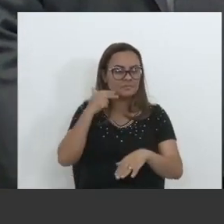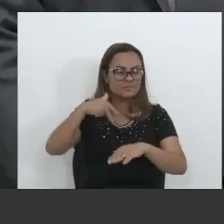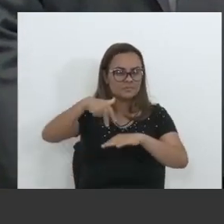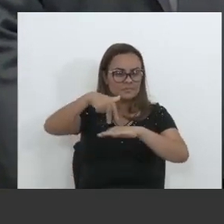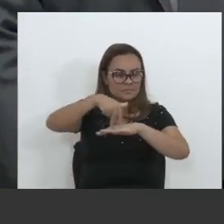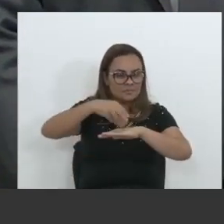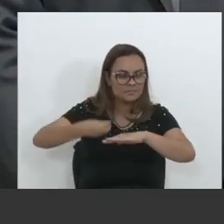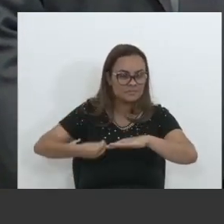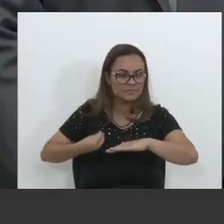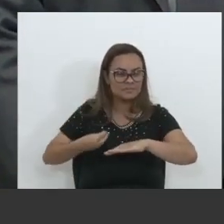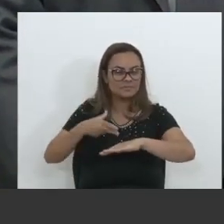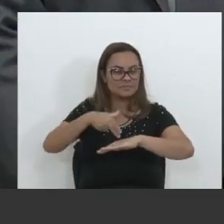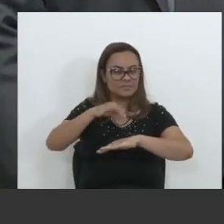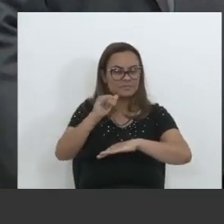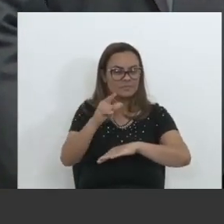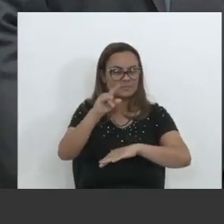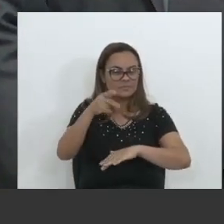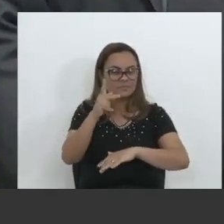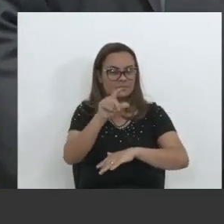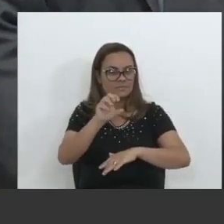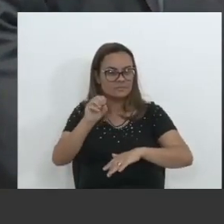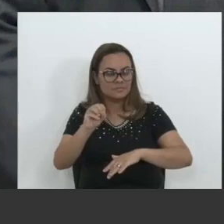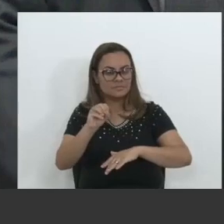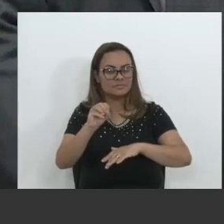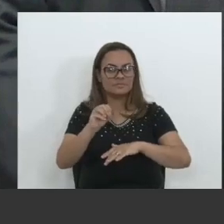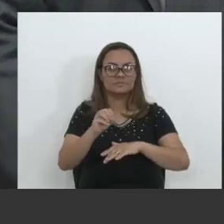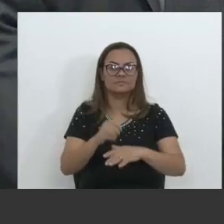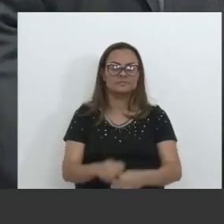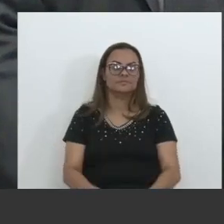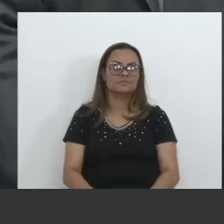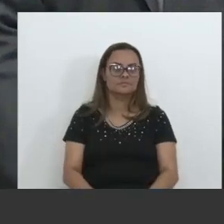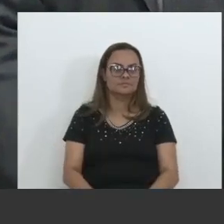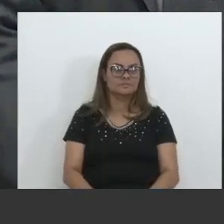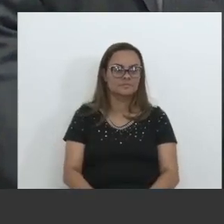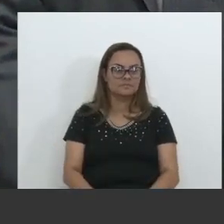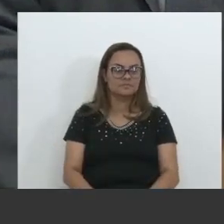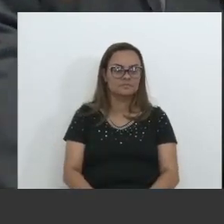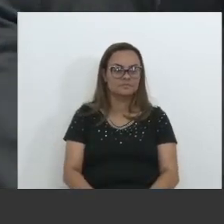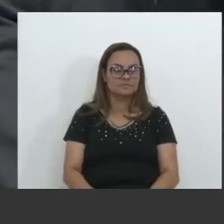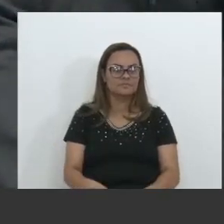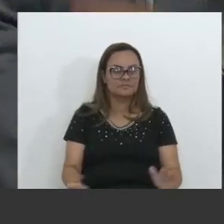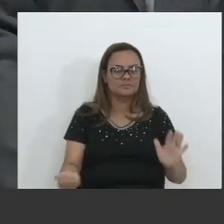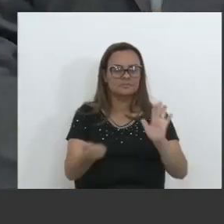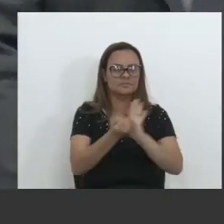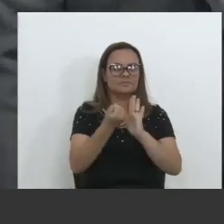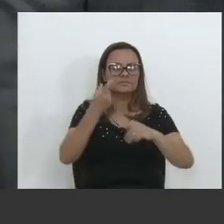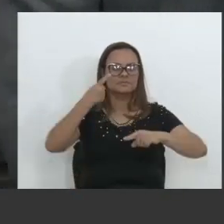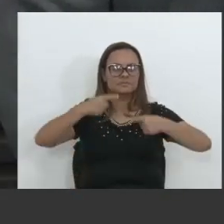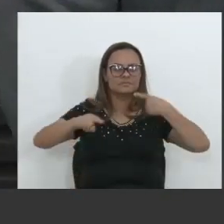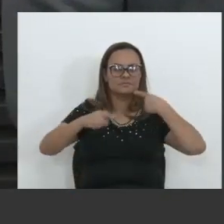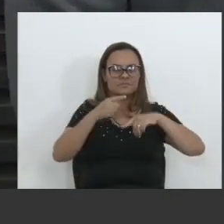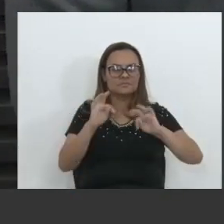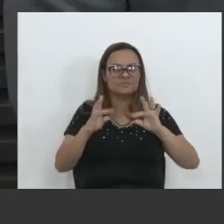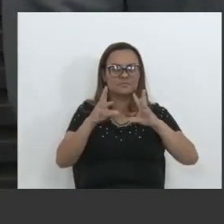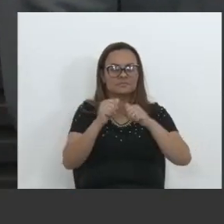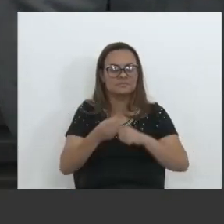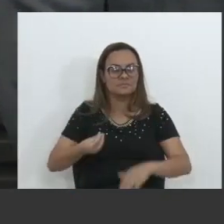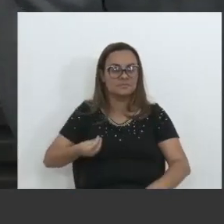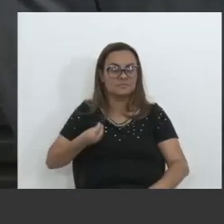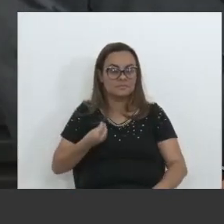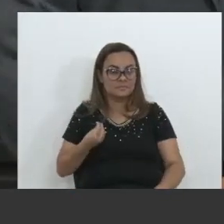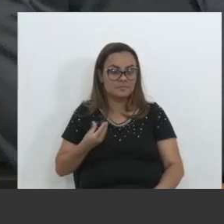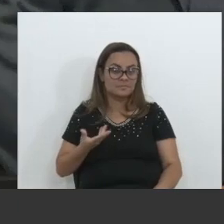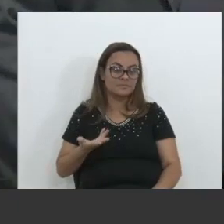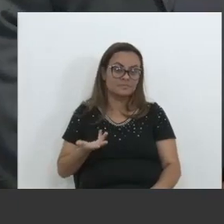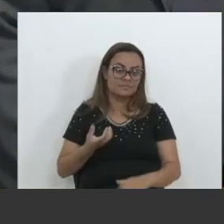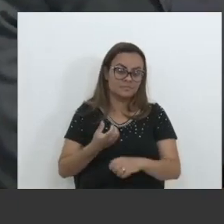o Jorginho teve que trabalhar sem a presença dos meninos né tem o legado tem a música tem tudo mas não tinha o presencial